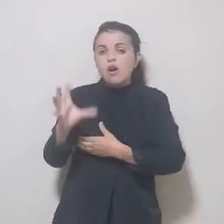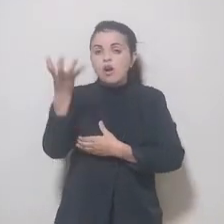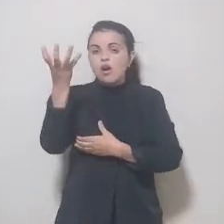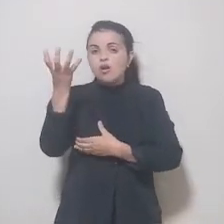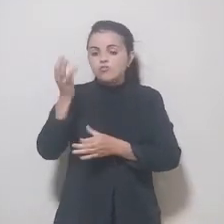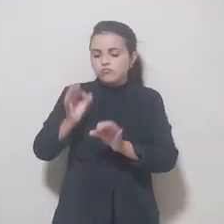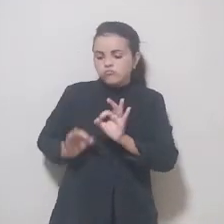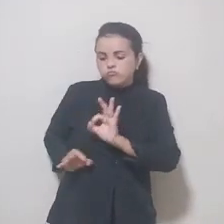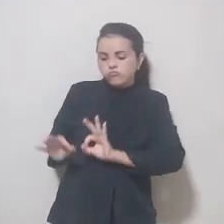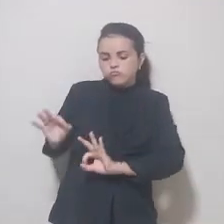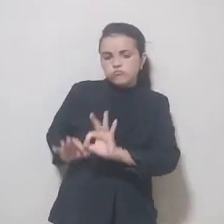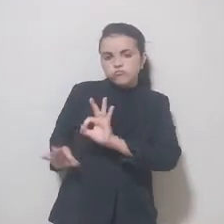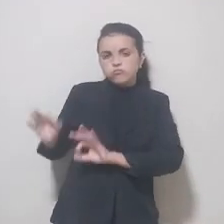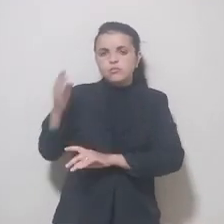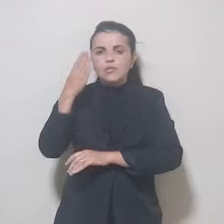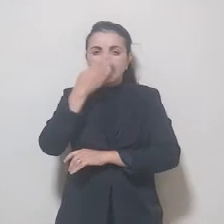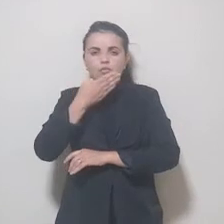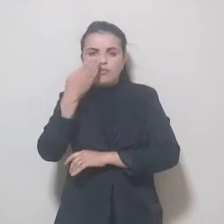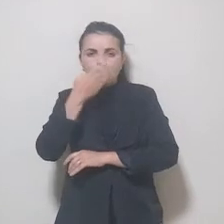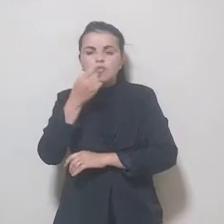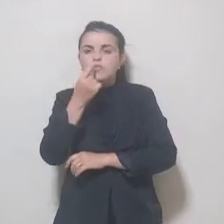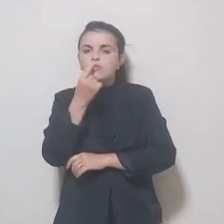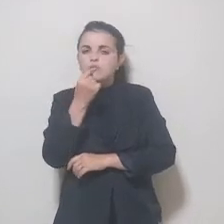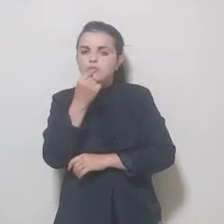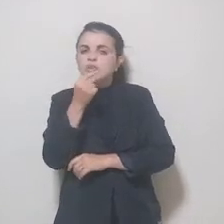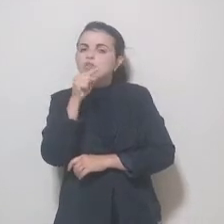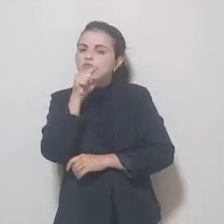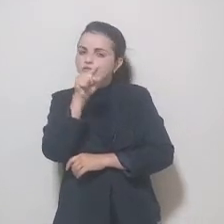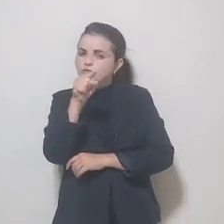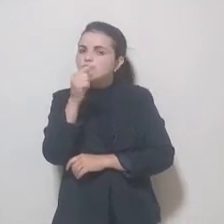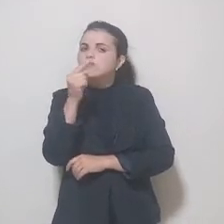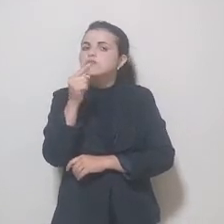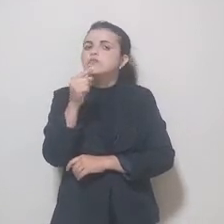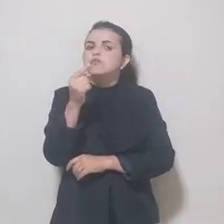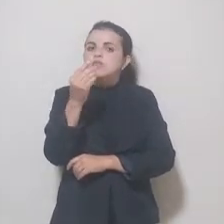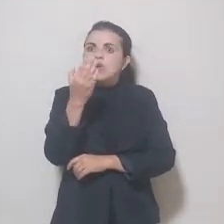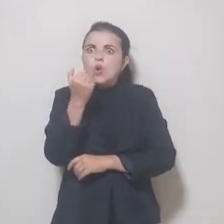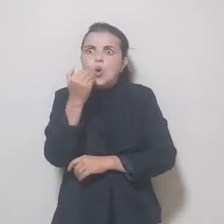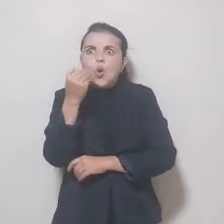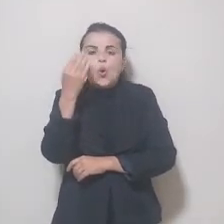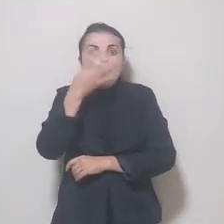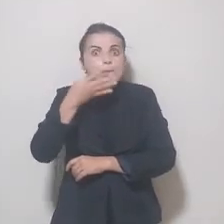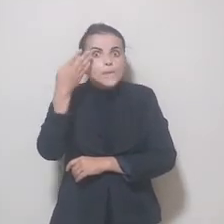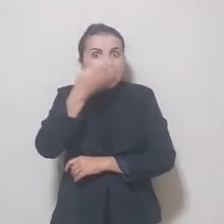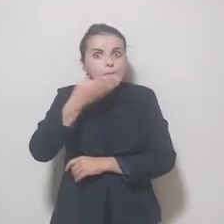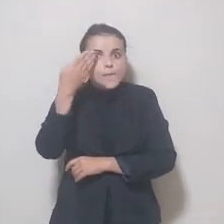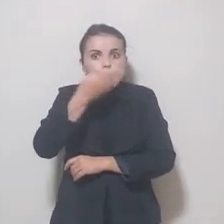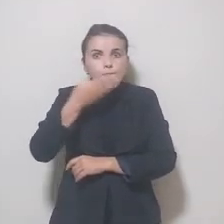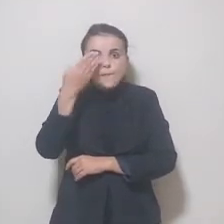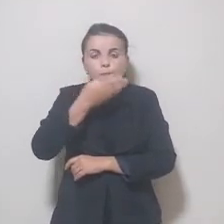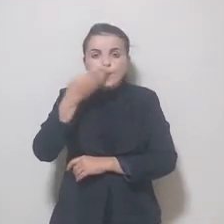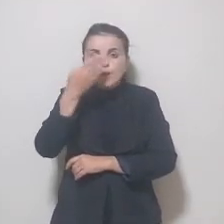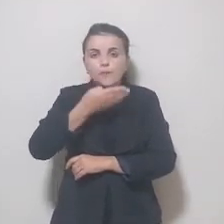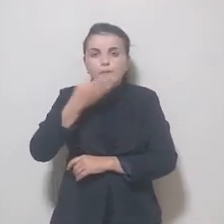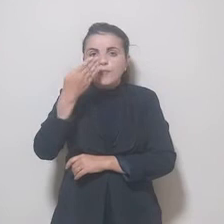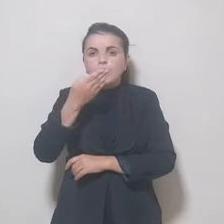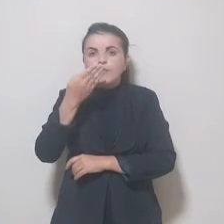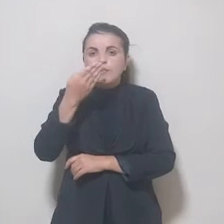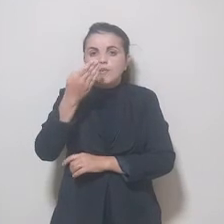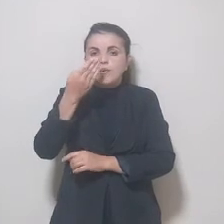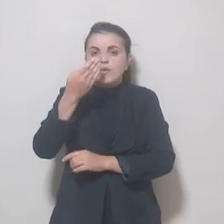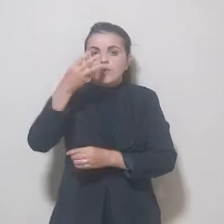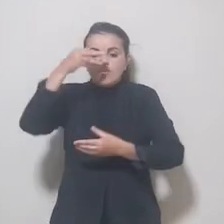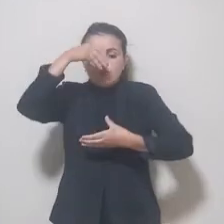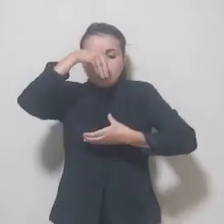gente regule a quantidade de açúcar no nosso sangue. Então, você consome muito açúcar, nosso pâncreas libera a insulina transforma a glicose em